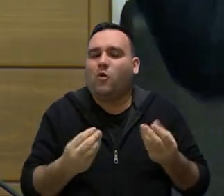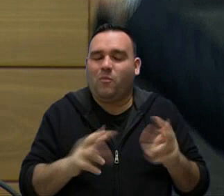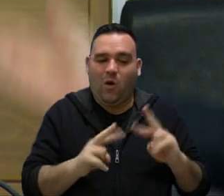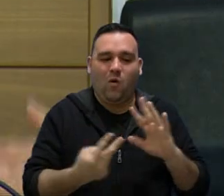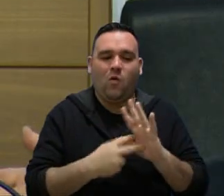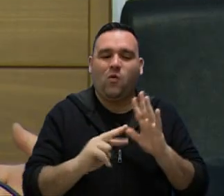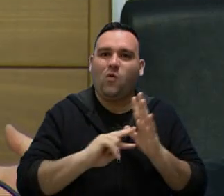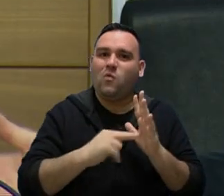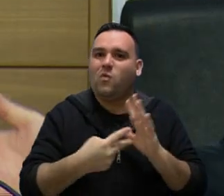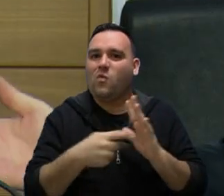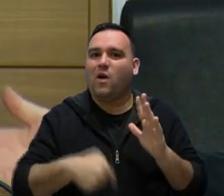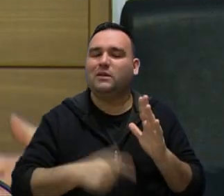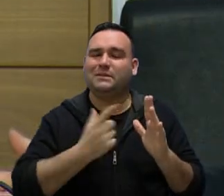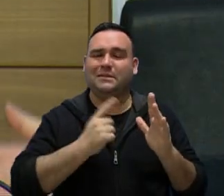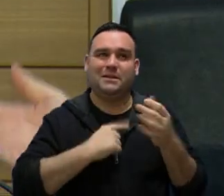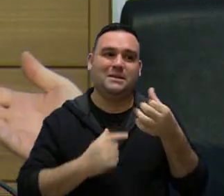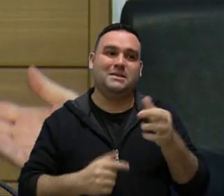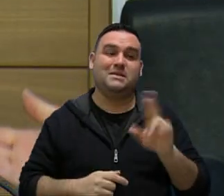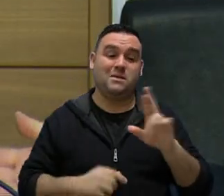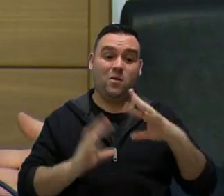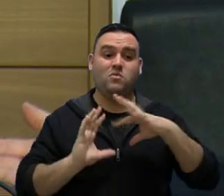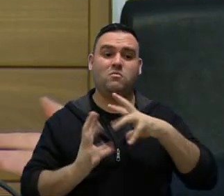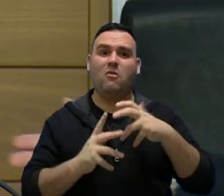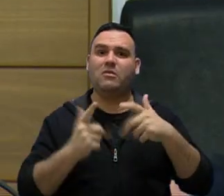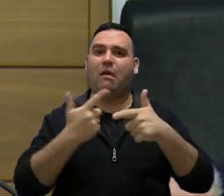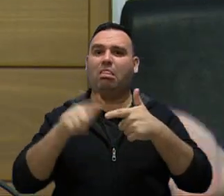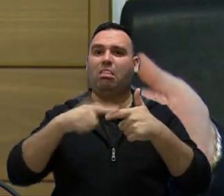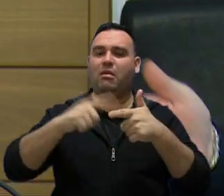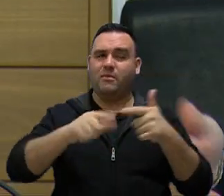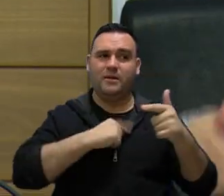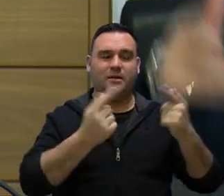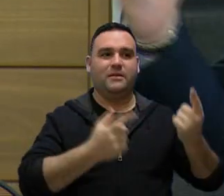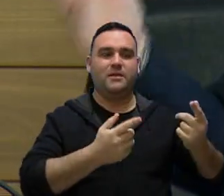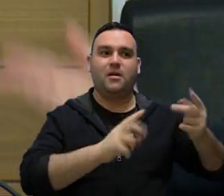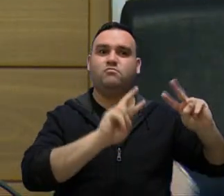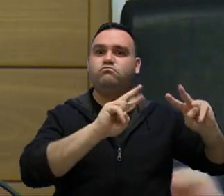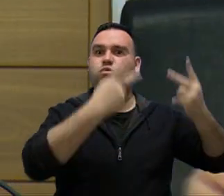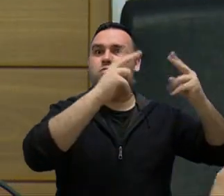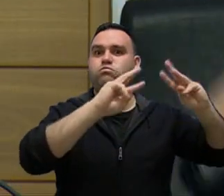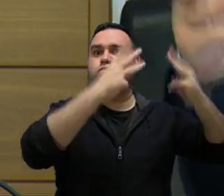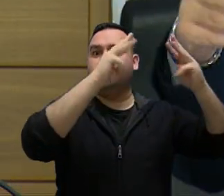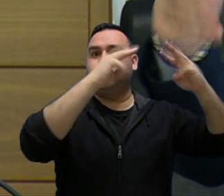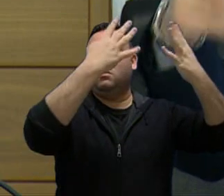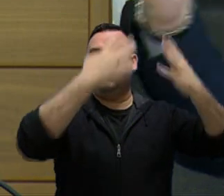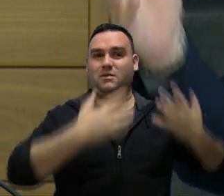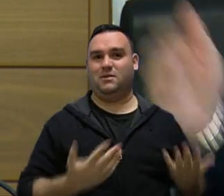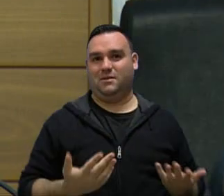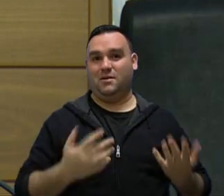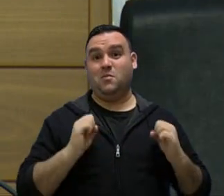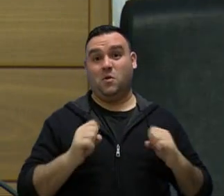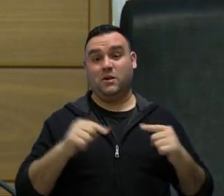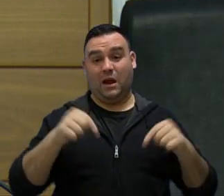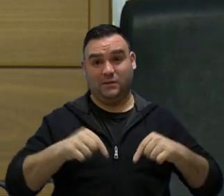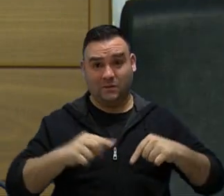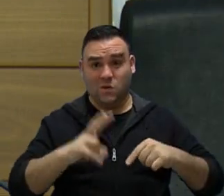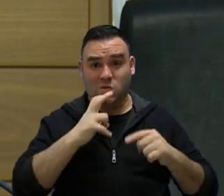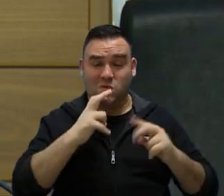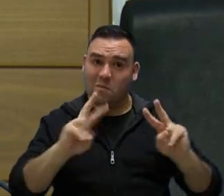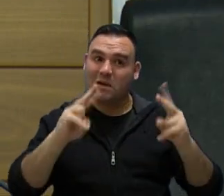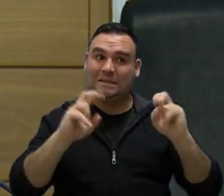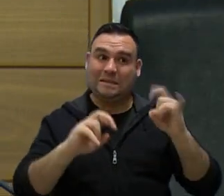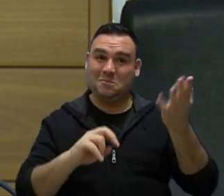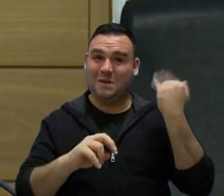símbolo do dólar a valorização dele qualquer instabilidade mundial ele vai lá para cima e triplicar dívida do aliás pelo menos dobrar